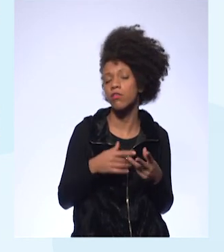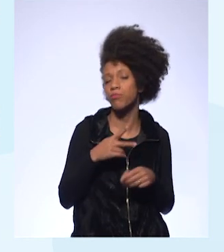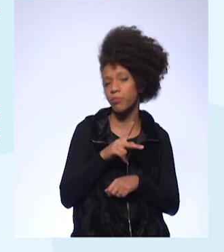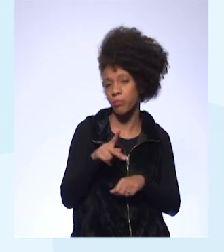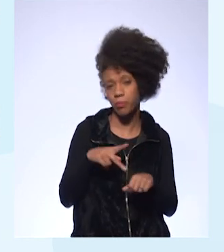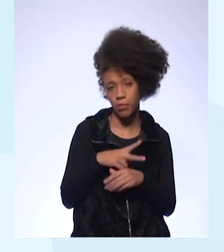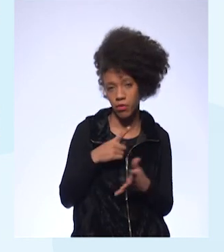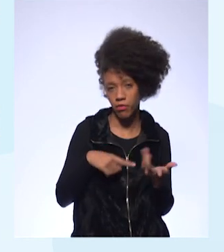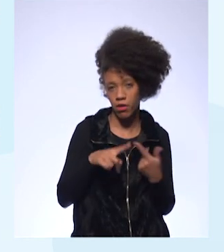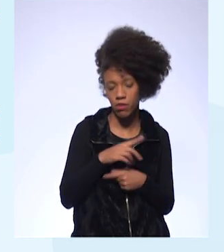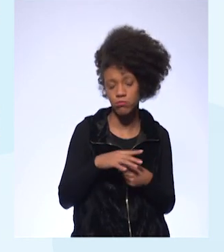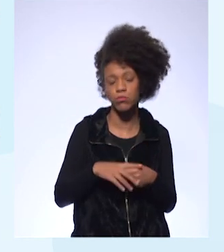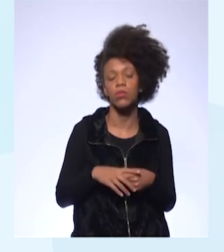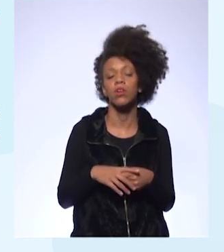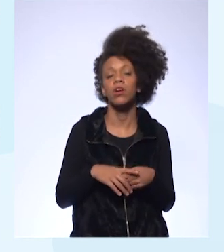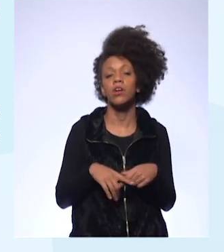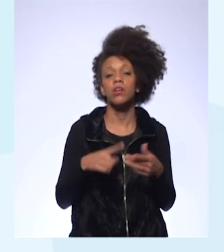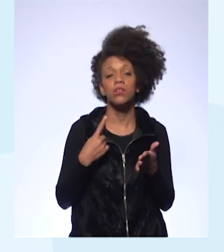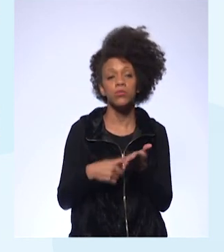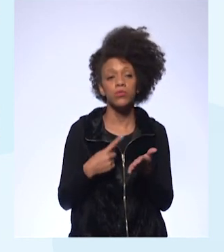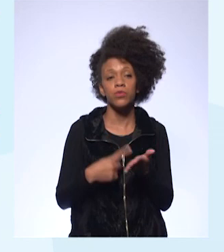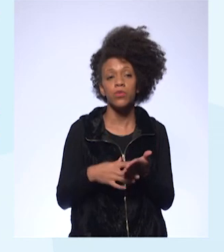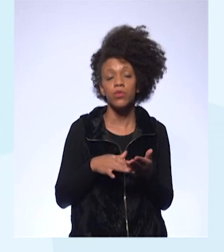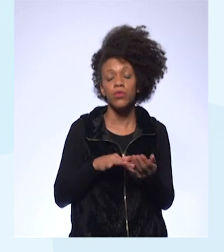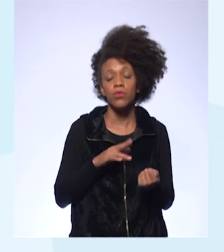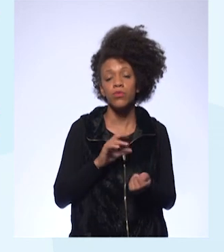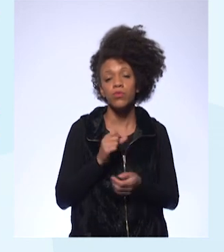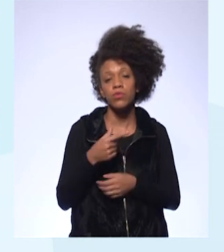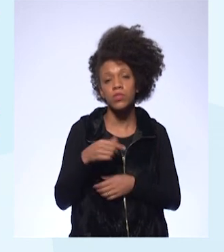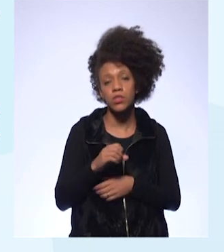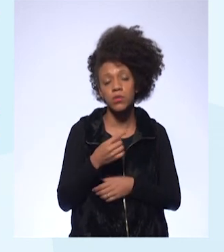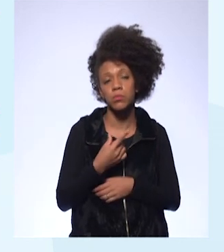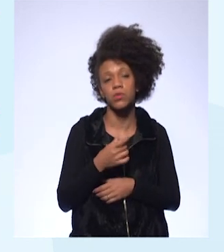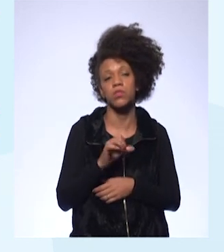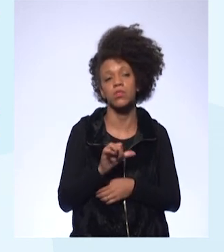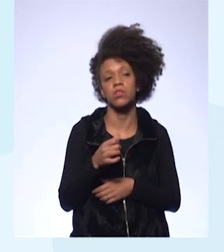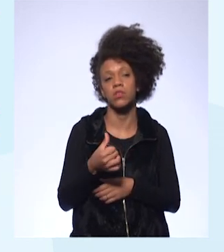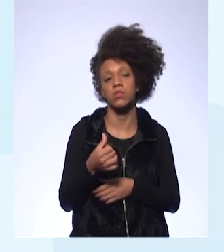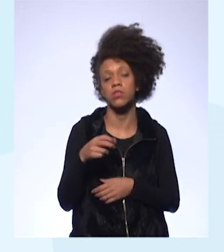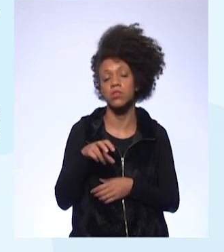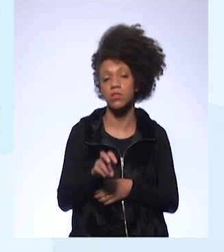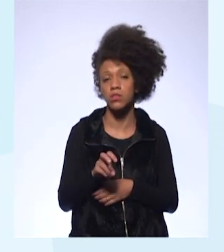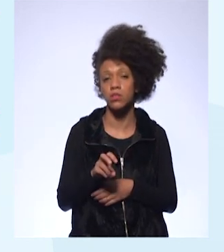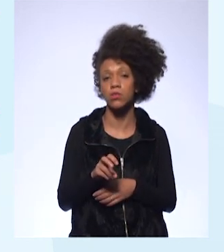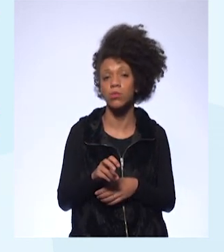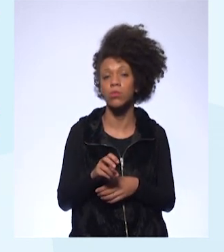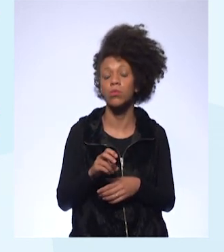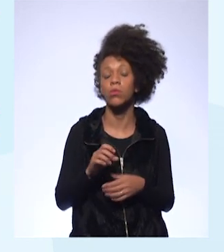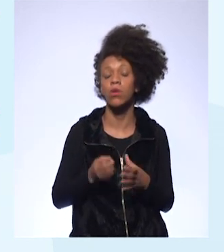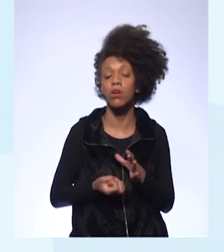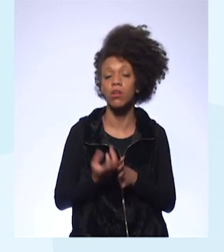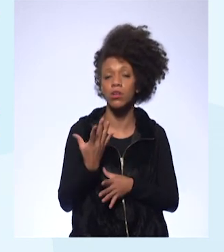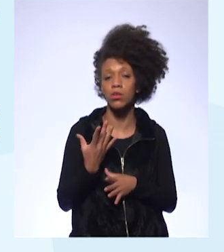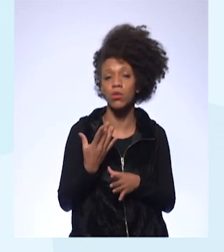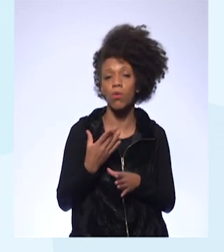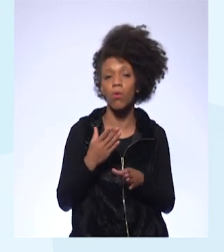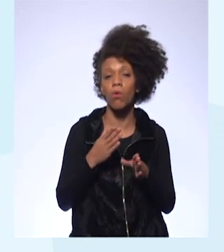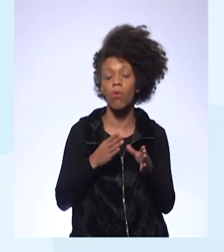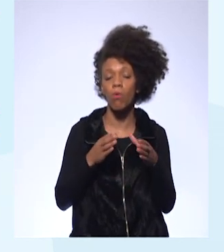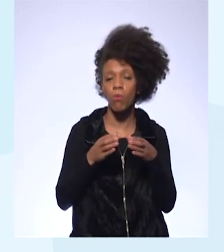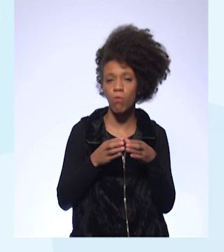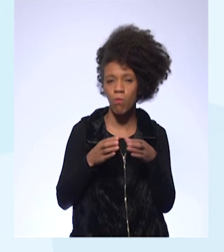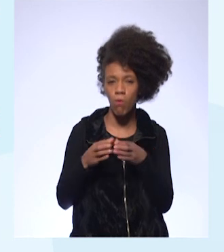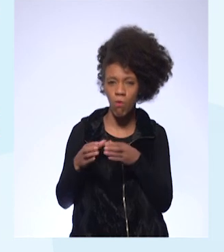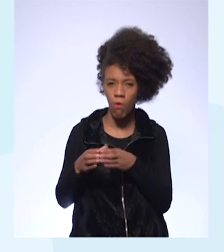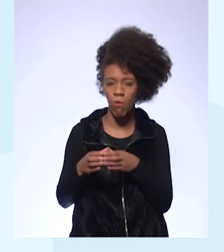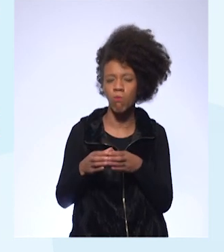de Fusão. O Tratado de Fusão de 1965 fundiu os executivos que instituiu as